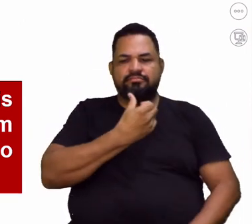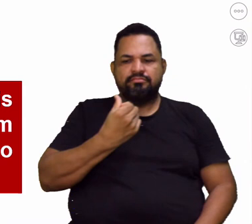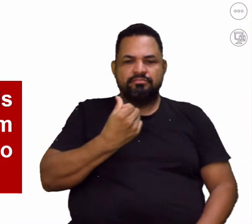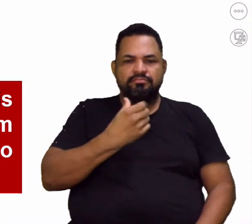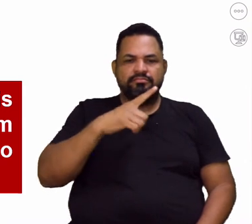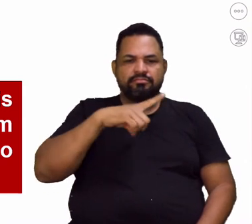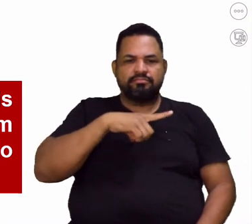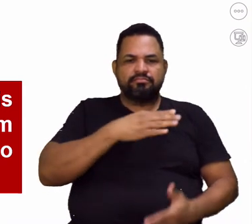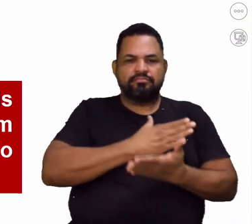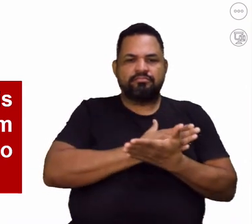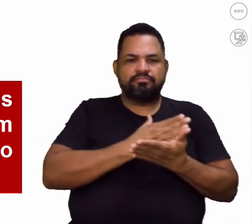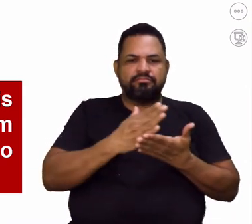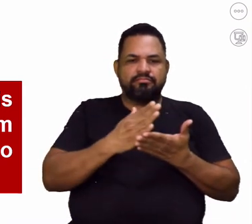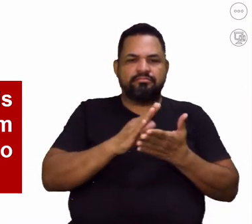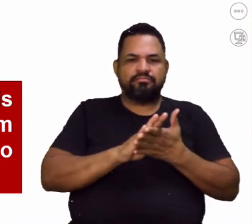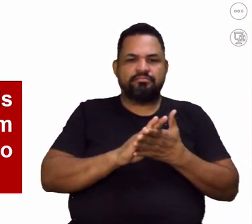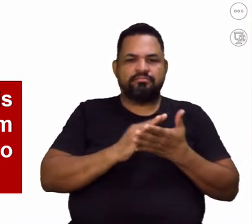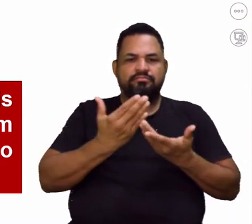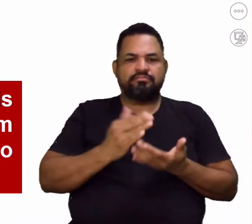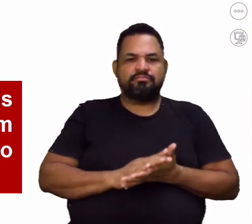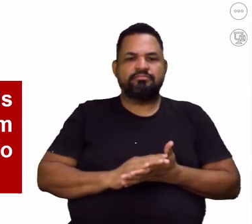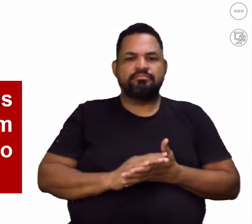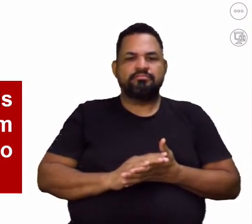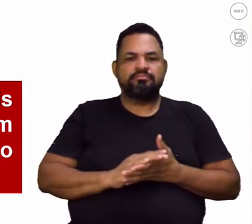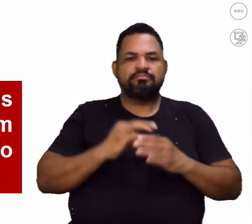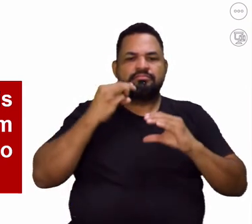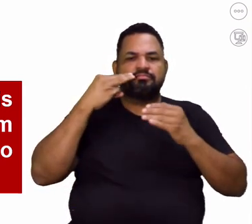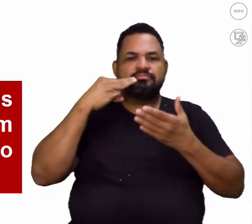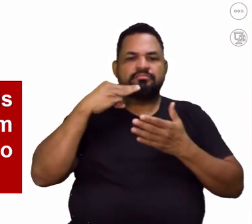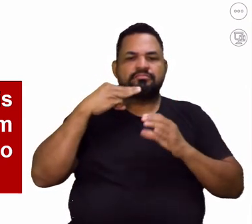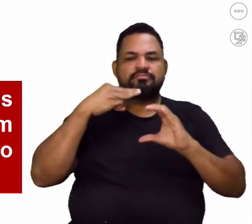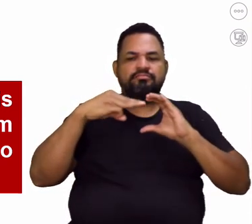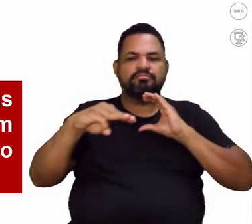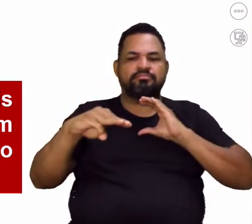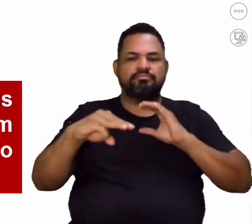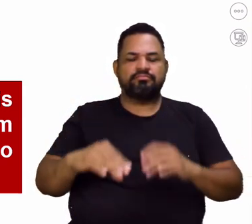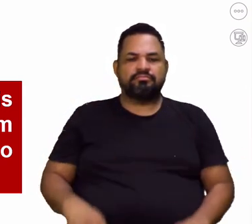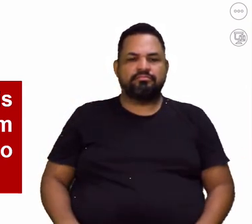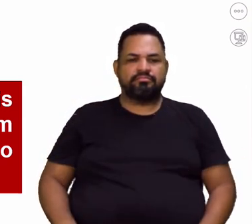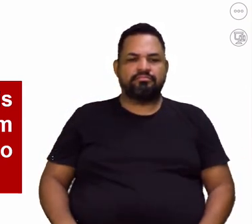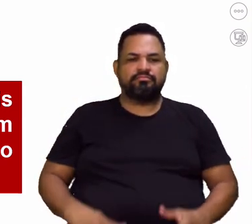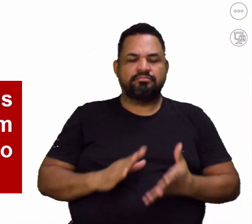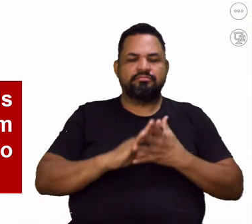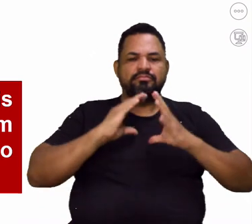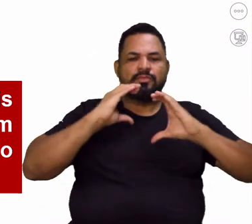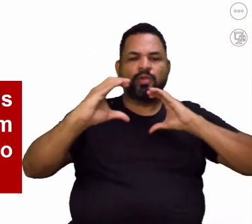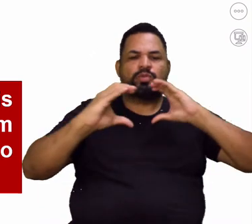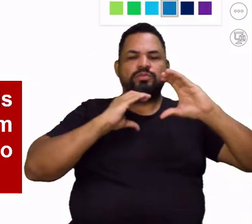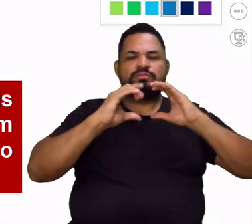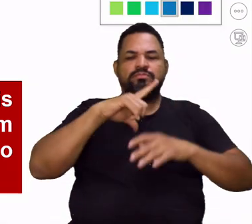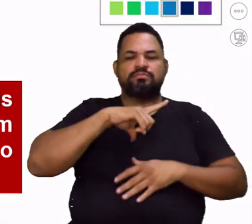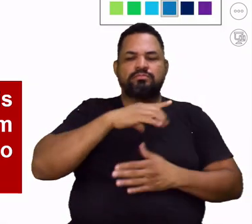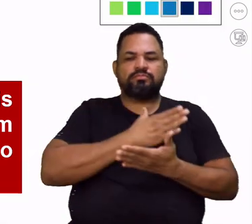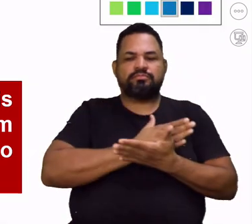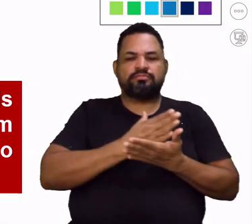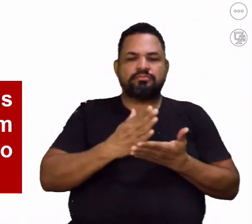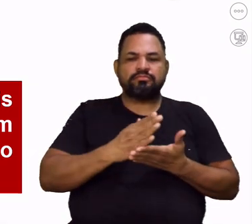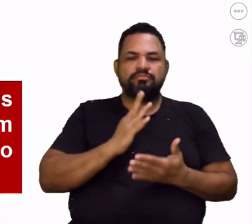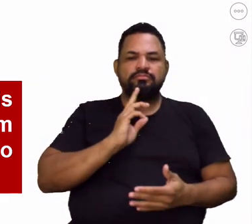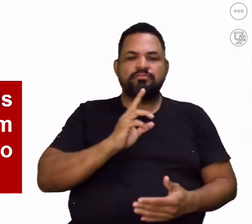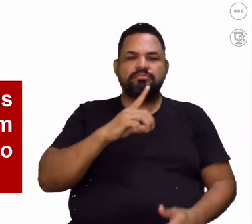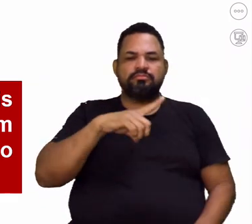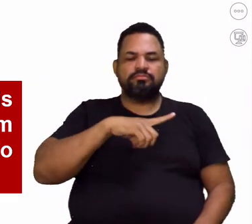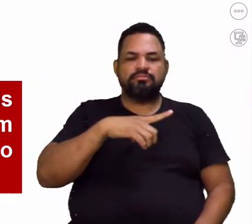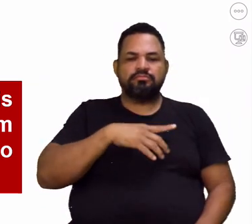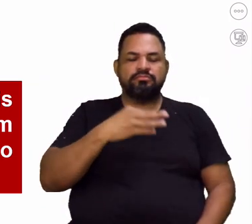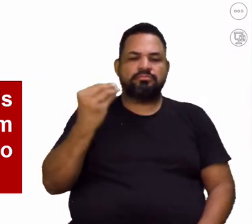começar pela mensagem, né, Amadinha? Então vamos aqui revisar que, olha só, toda comunicação nós iniciamos sempre